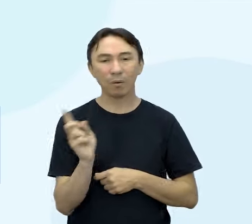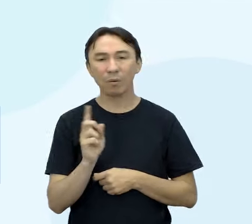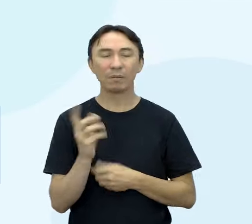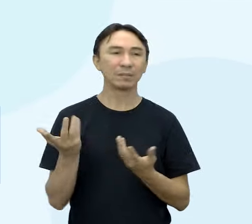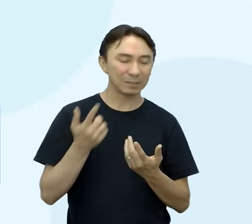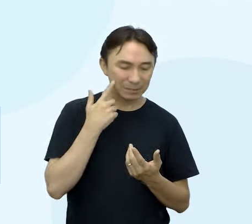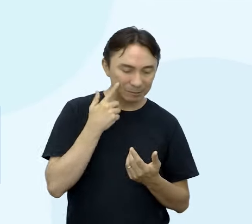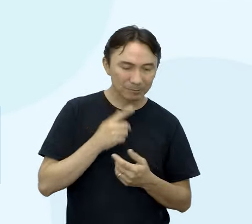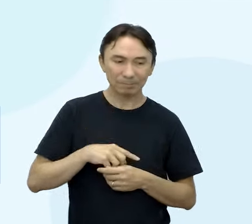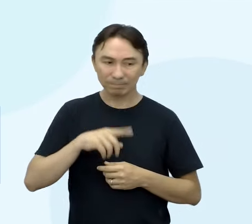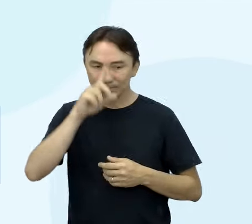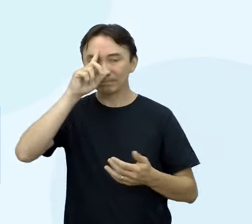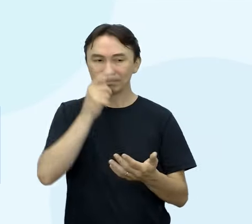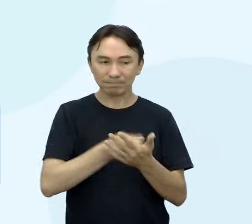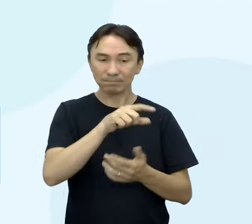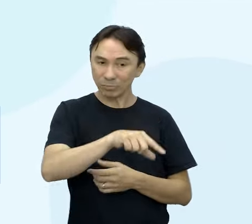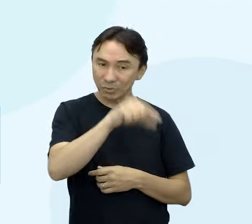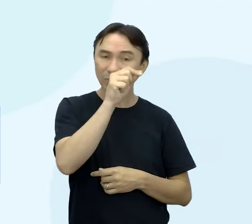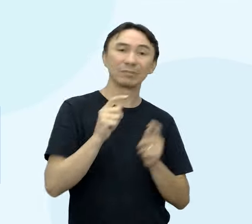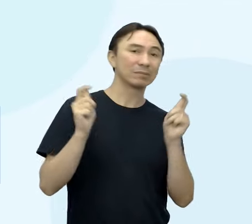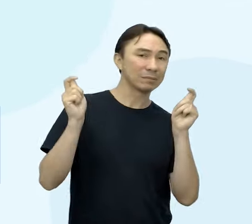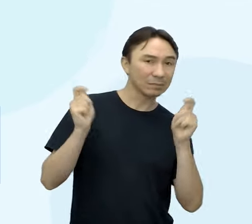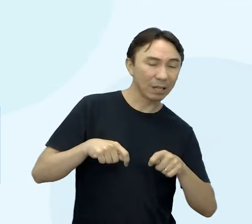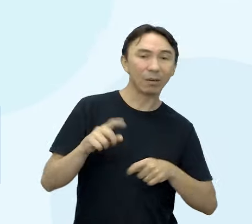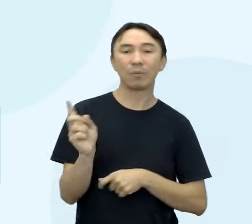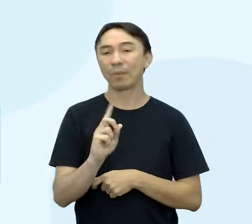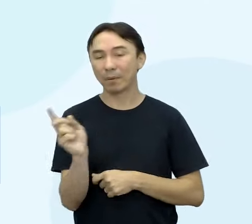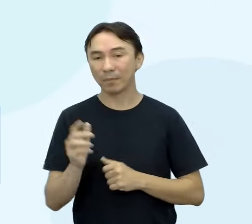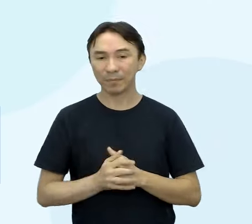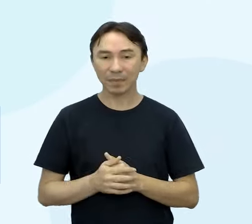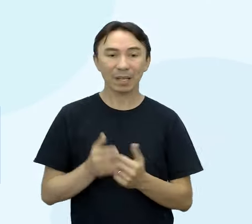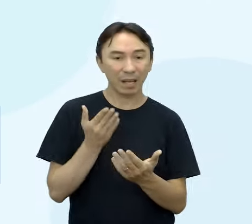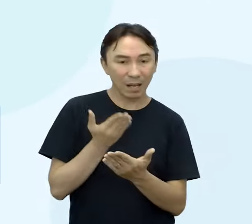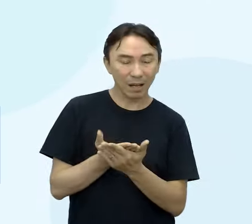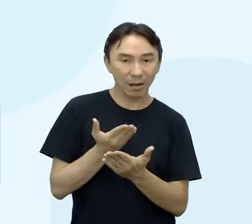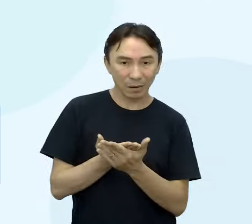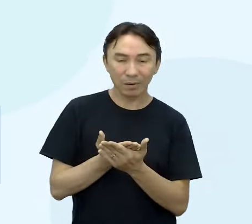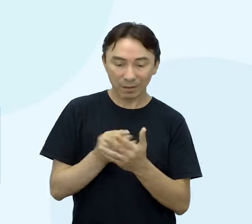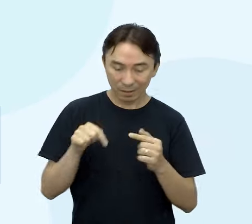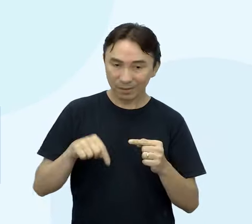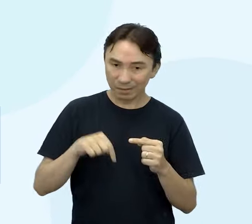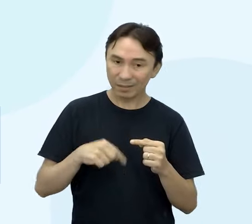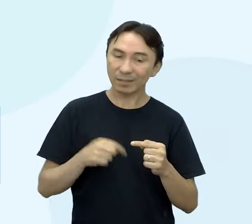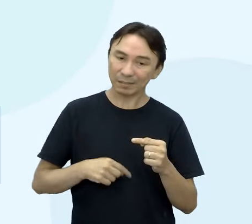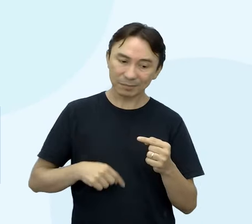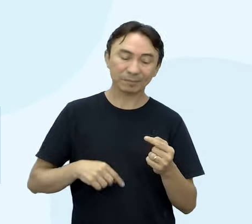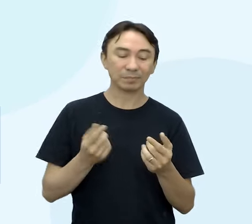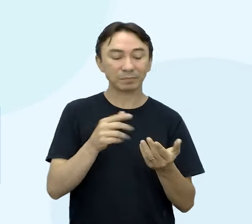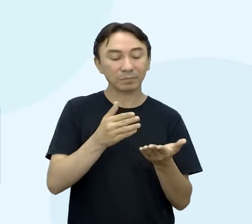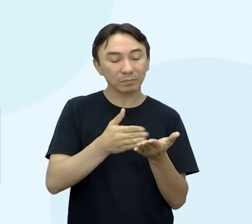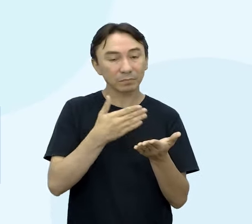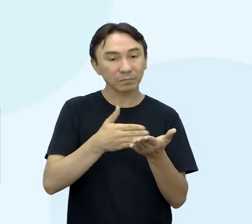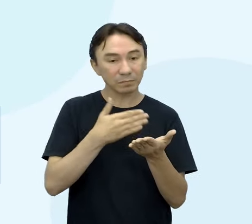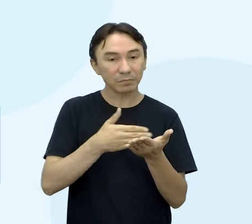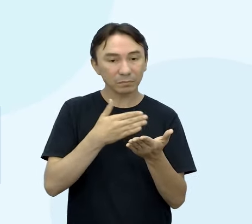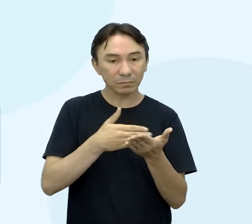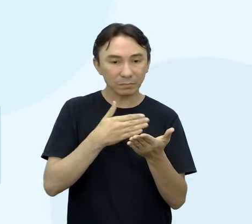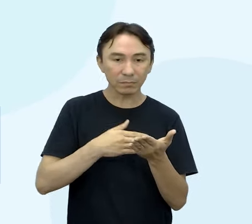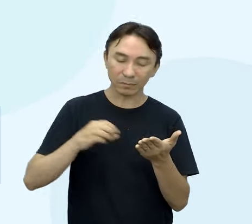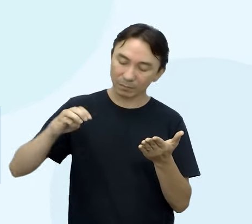ou não. Bom, lembrando sempre que a nossa aula é baseada em quem mesmo? No mapa, nesse lindo material aqui, Mapa é o que mesmo?